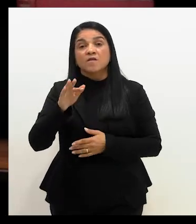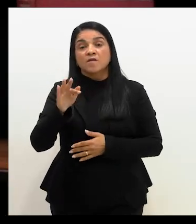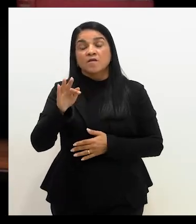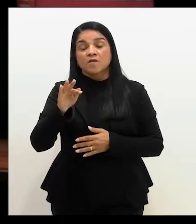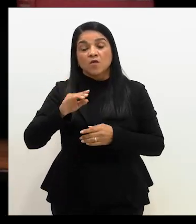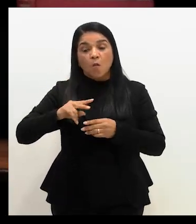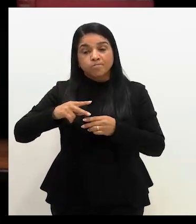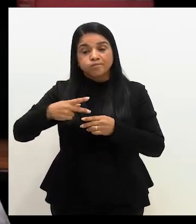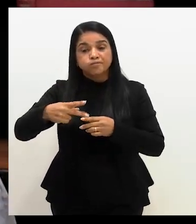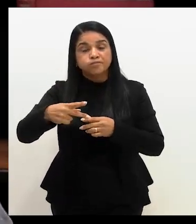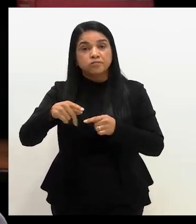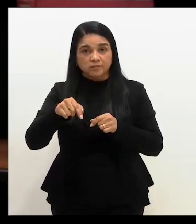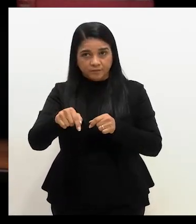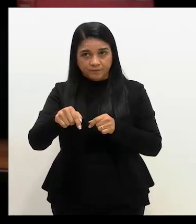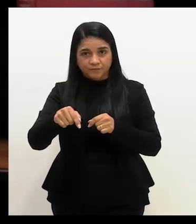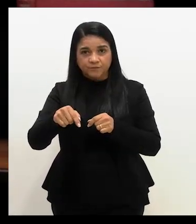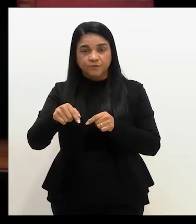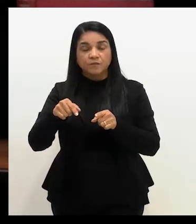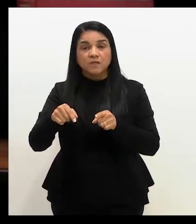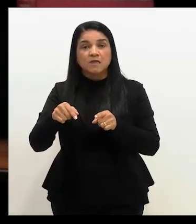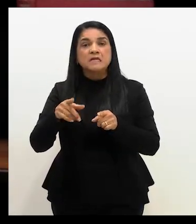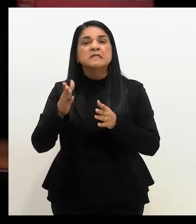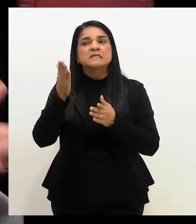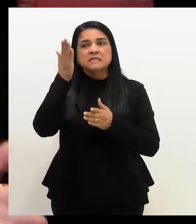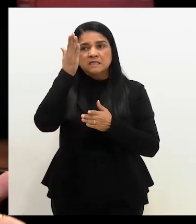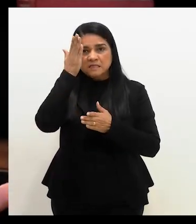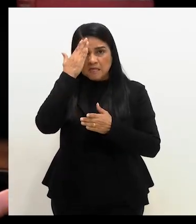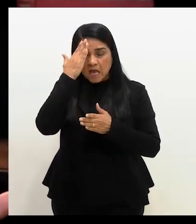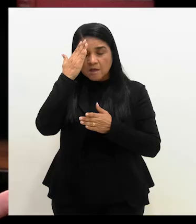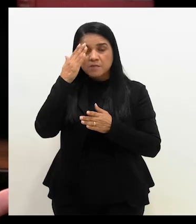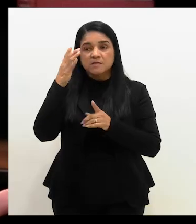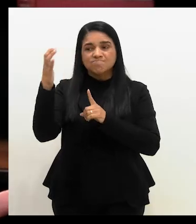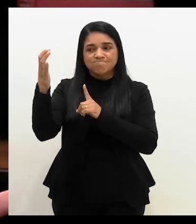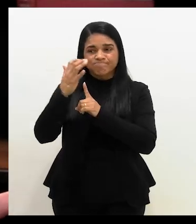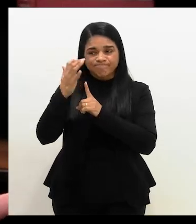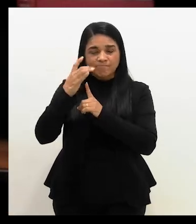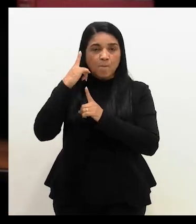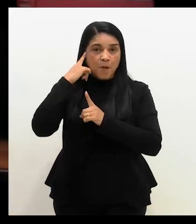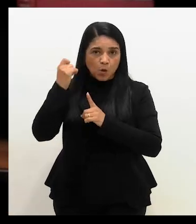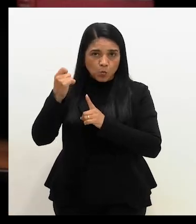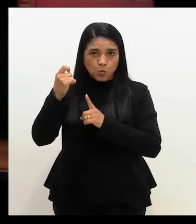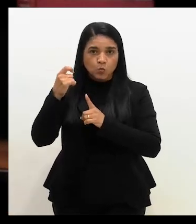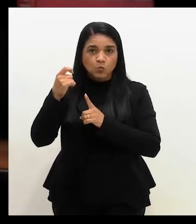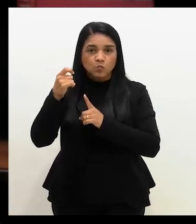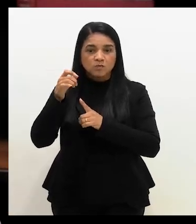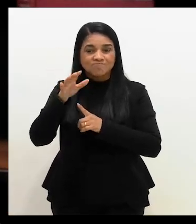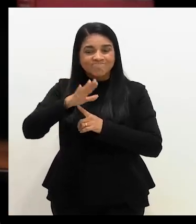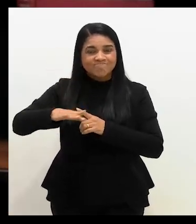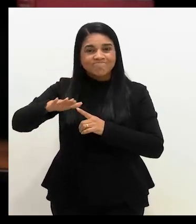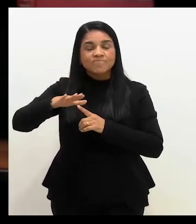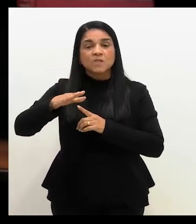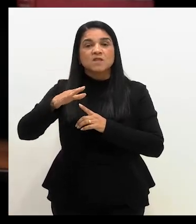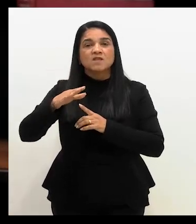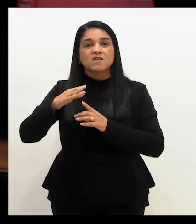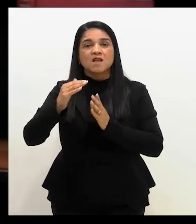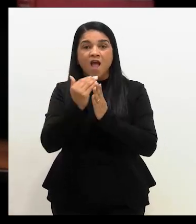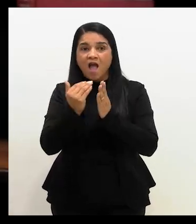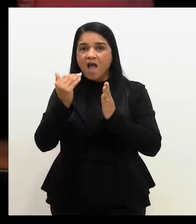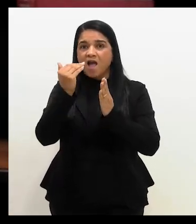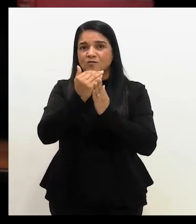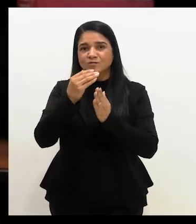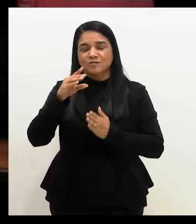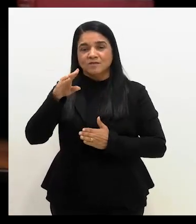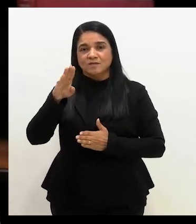qual frequência. E a gente sabe que o PAIR, a perda auditiva induzida pelo ruído, ela está mais disposta em frequências